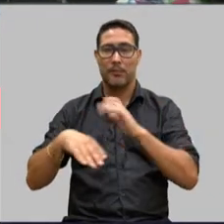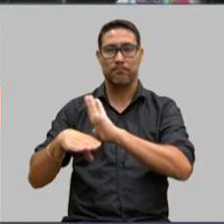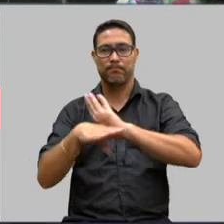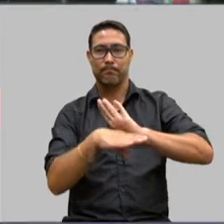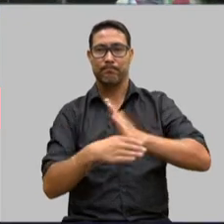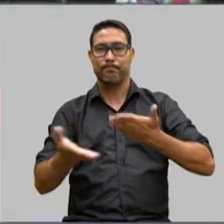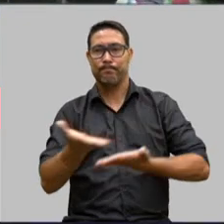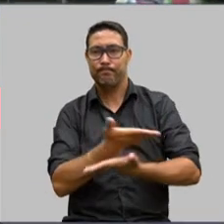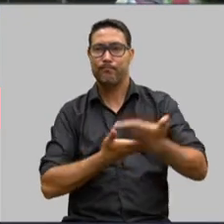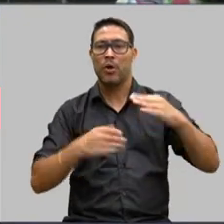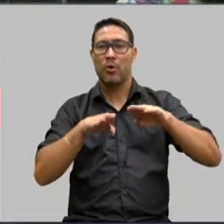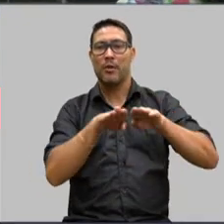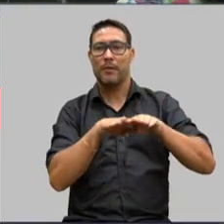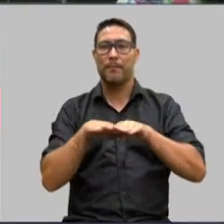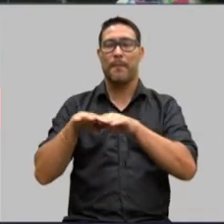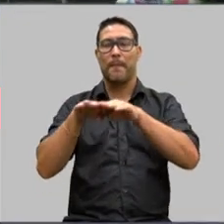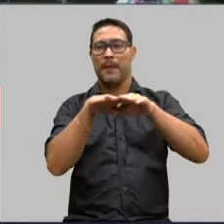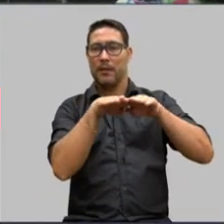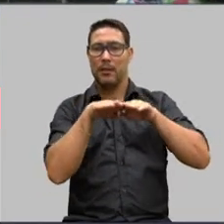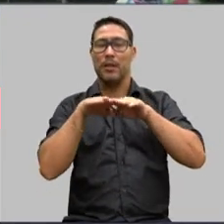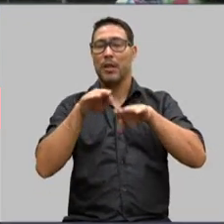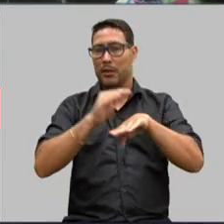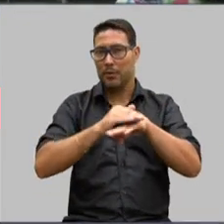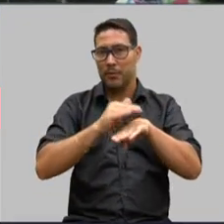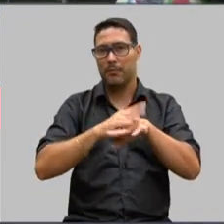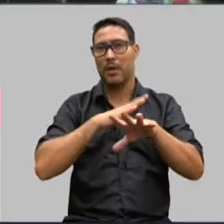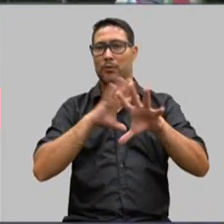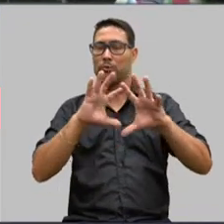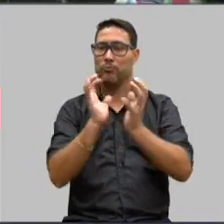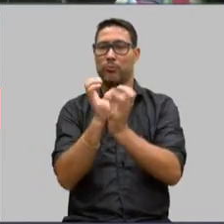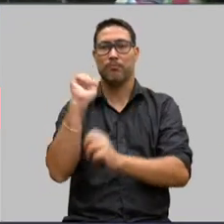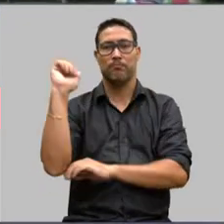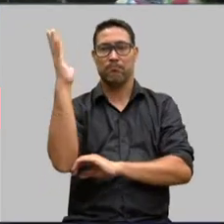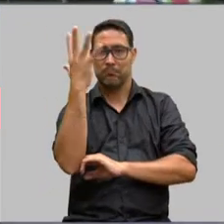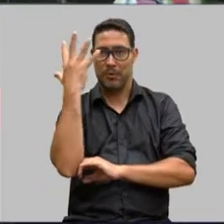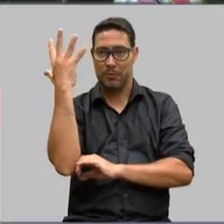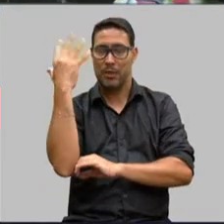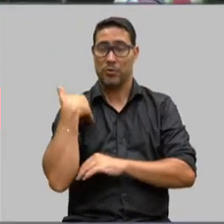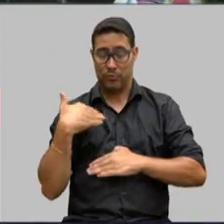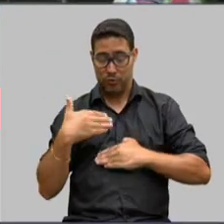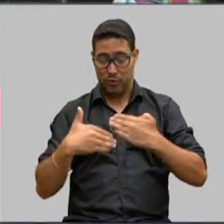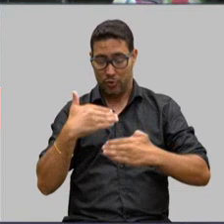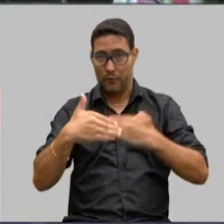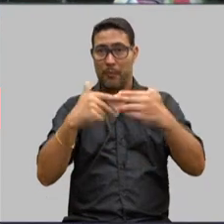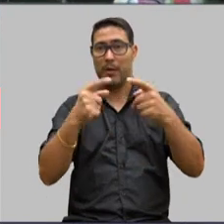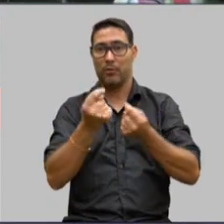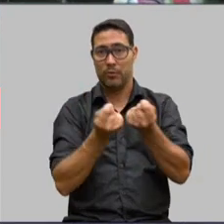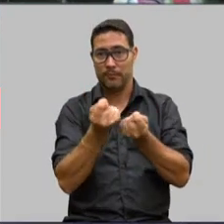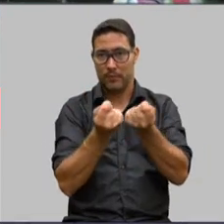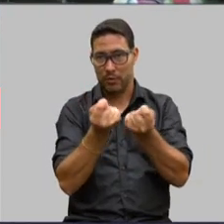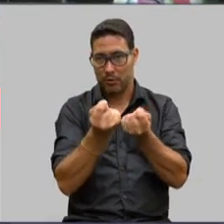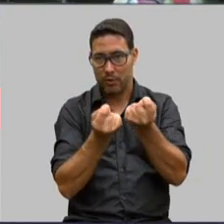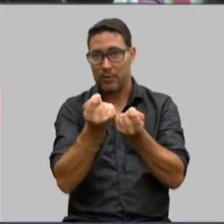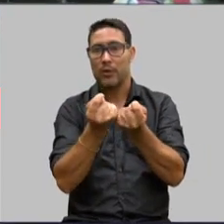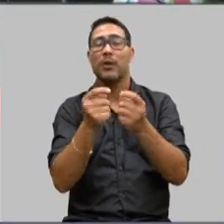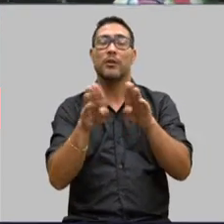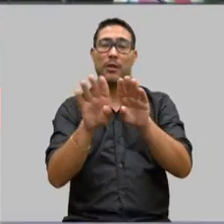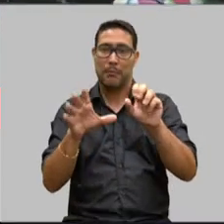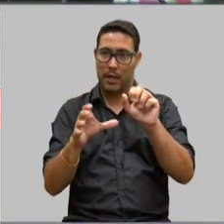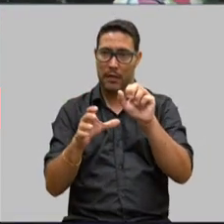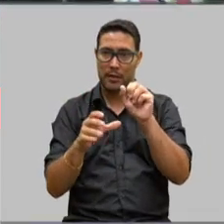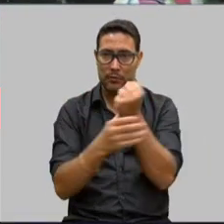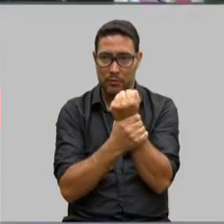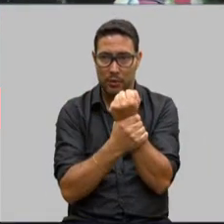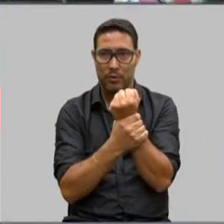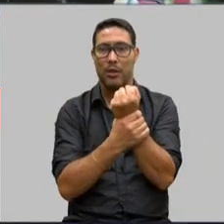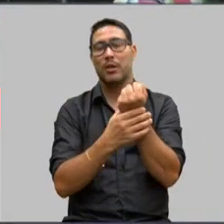equilíbrio entre a preservação do meio ambiente, o desenvolvimento econômico do nosso Estado e a segurança das